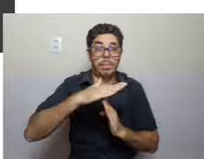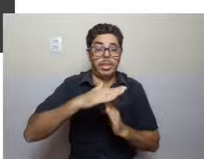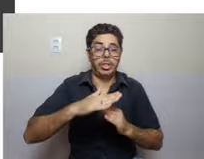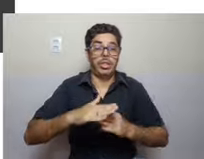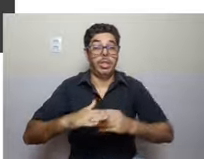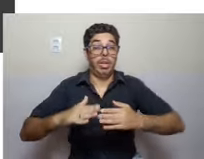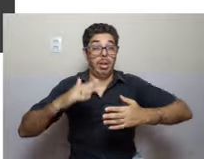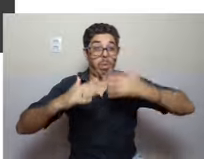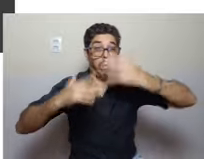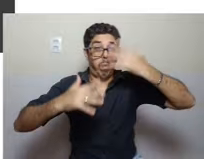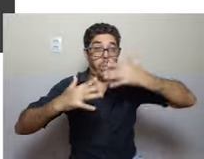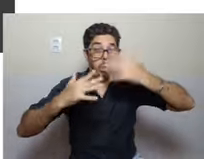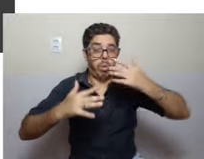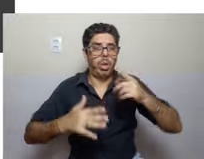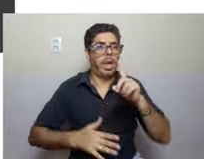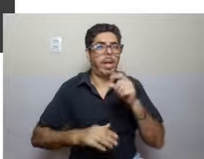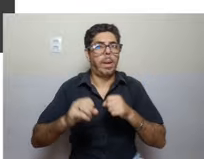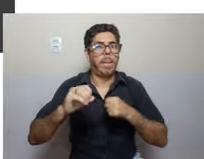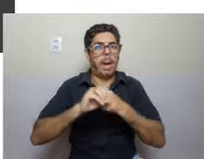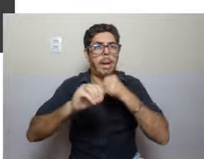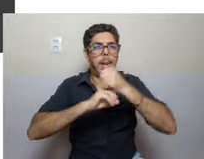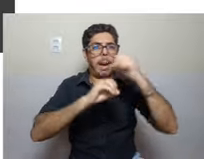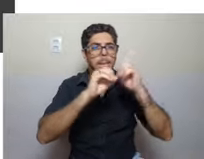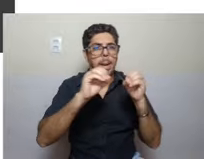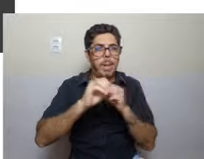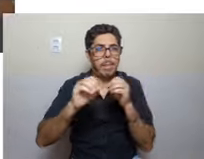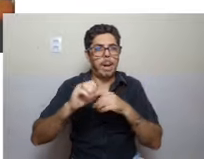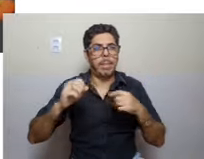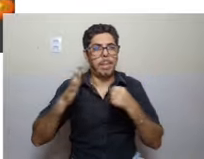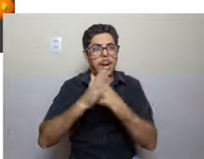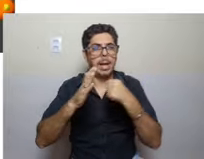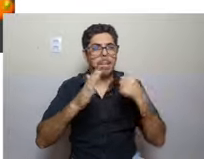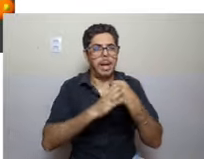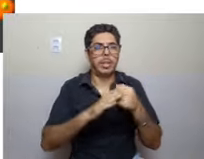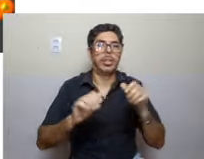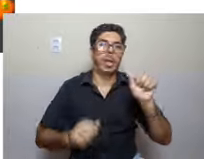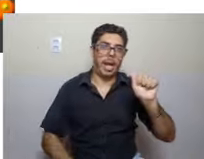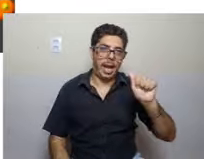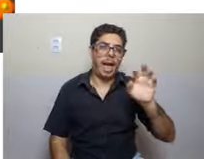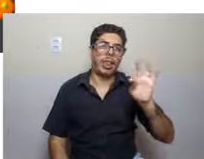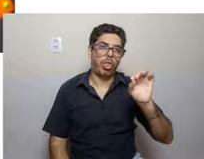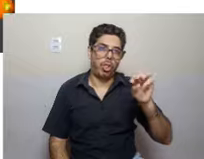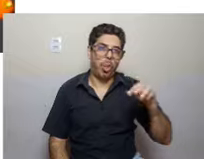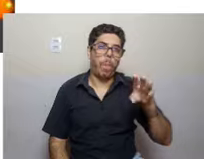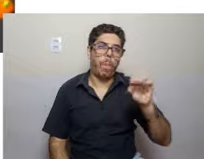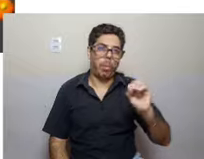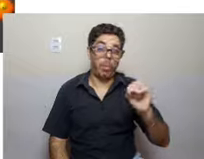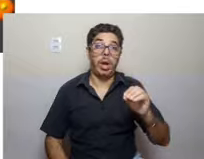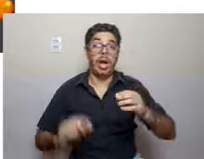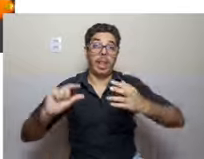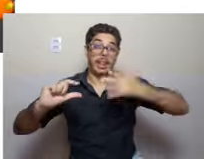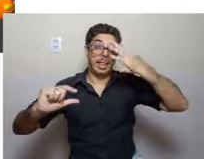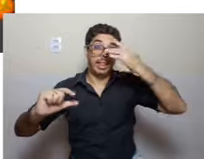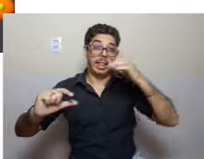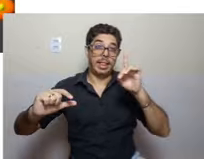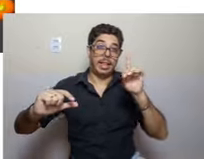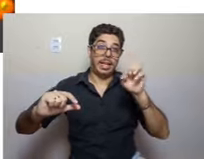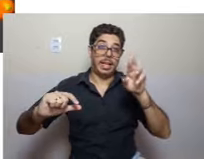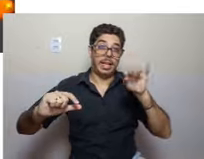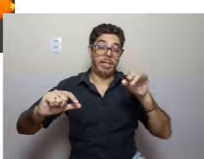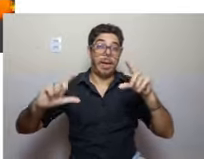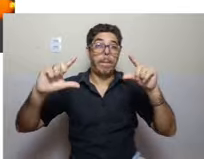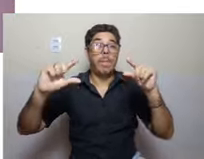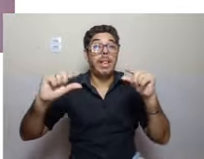com os átomos do fio. E com isso, a velocidade de deriva é normalmente muito menor do que a velocidade aleatória média